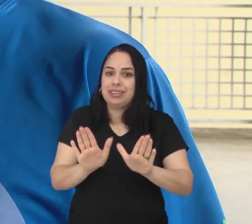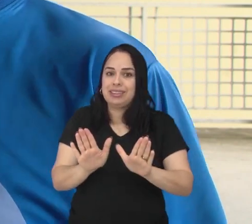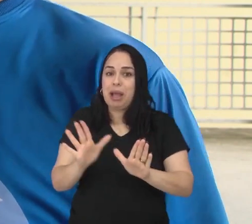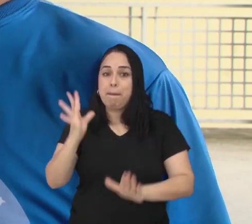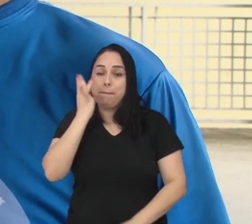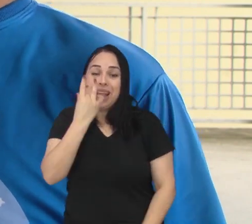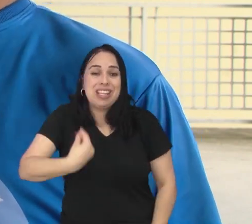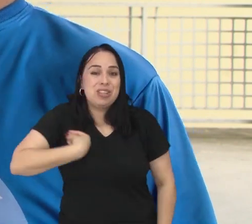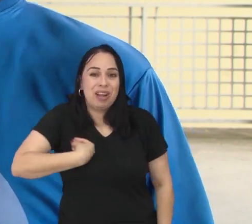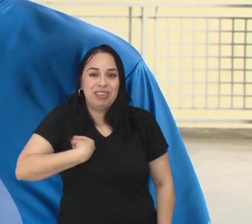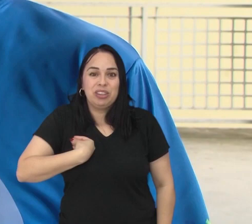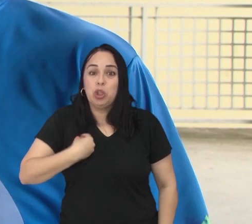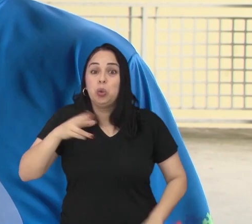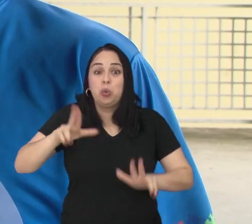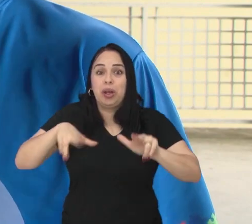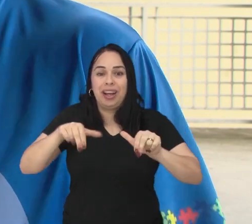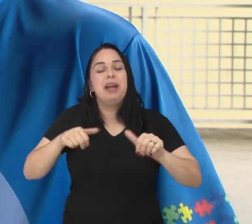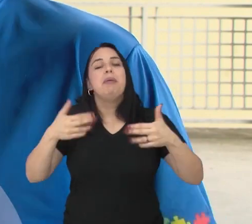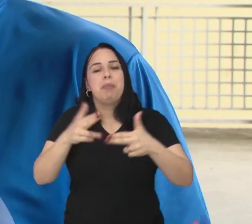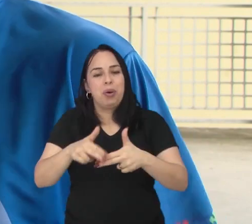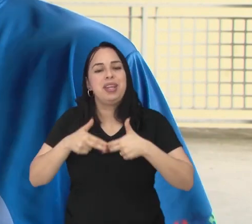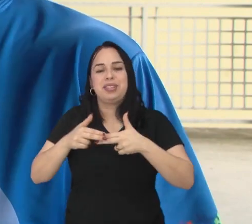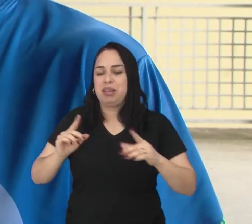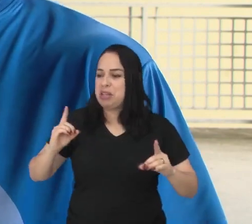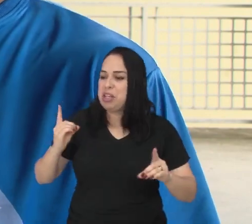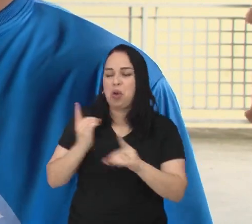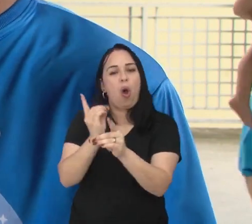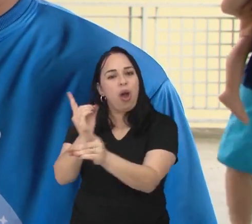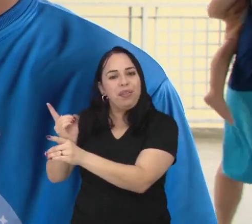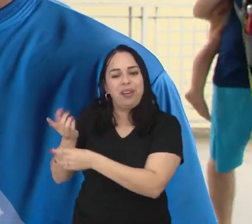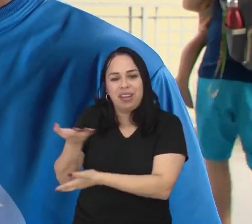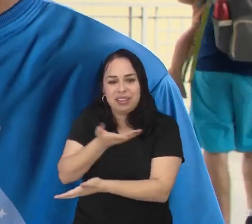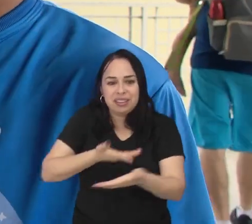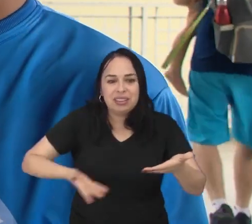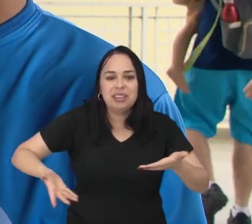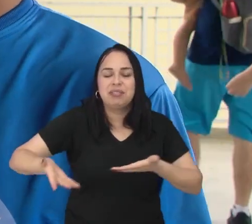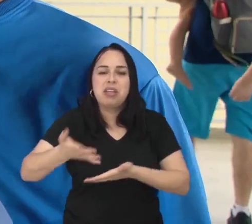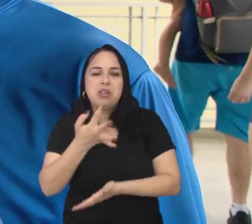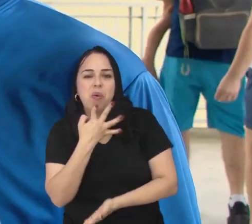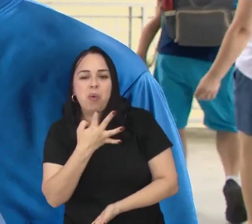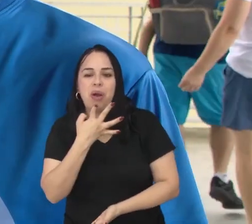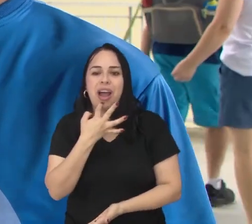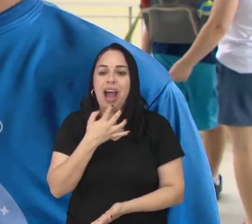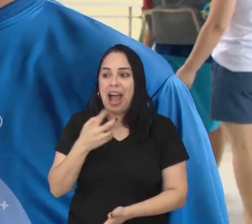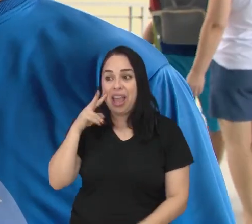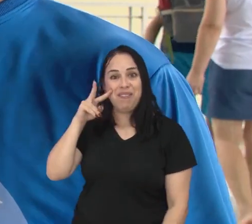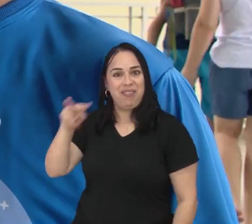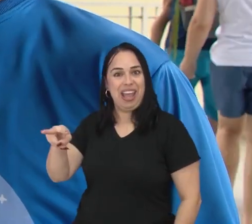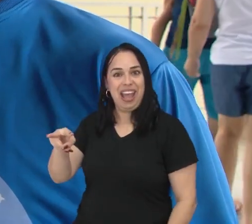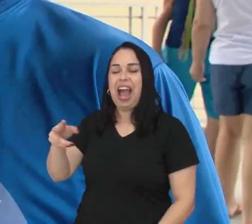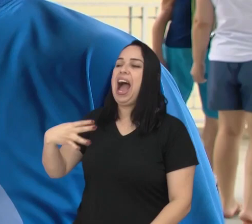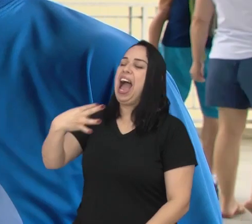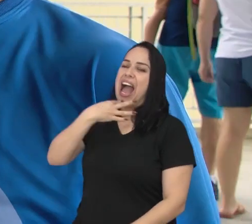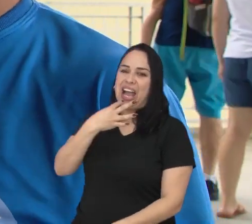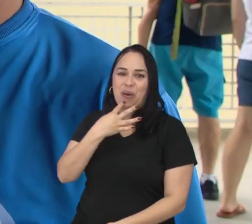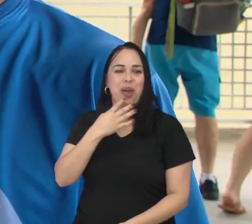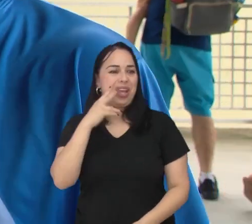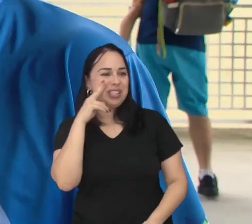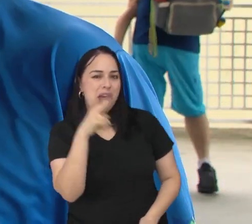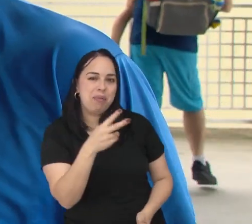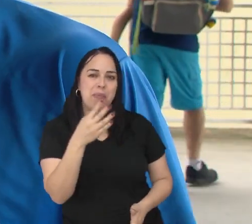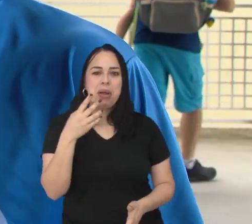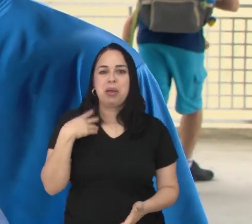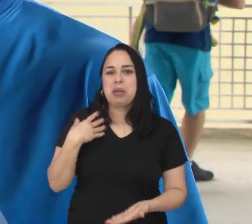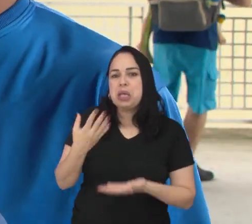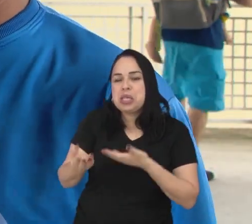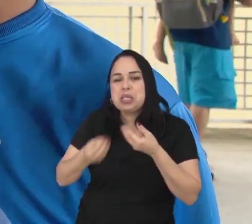grupo, mas aí fala assim, nunca vi, aí fala assim, então vamos reunir todo mundo e vai se conhecer, não vê a fotinha, eu conheço aquele lá da fotinha,